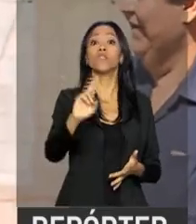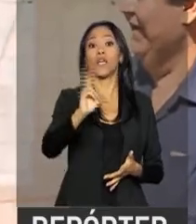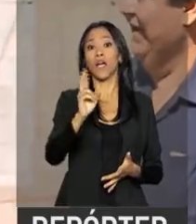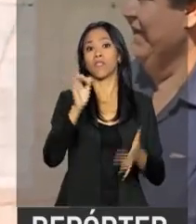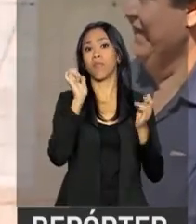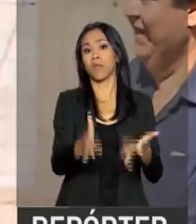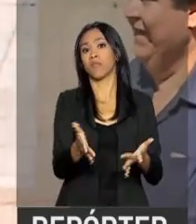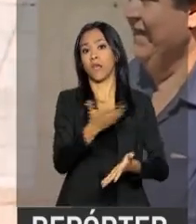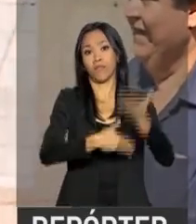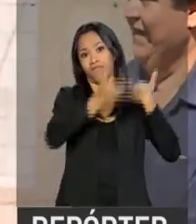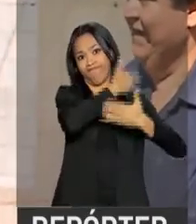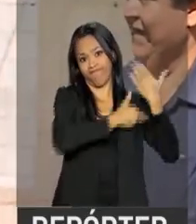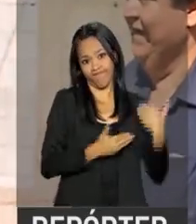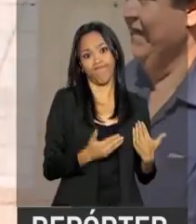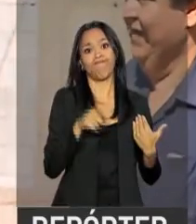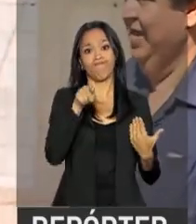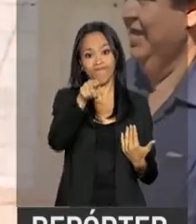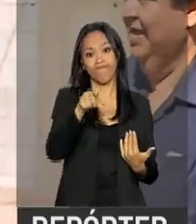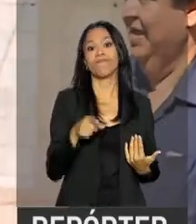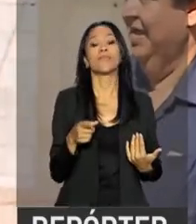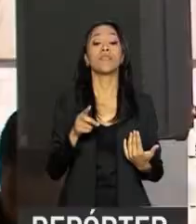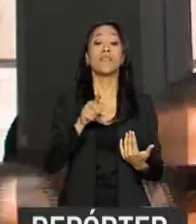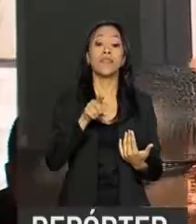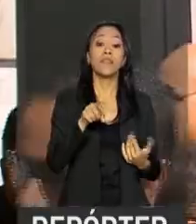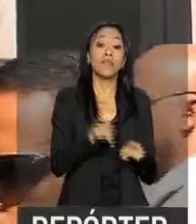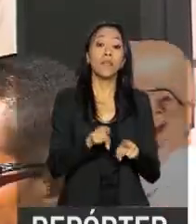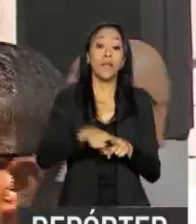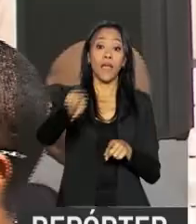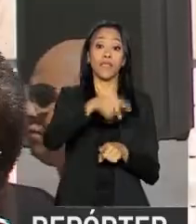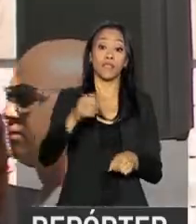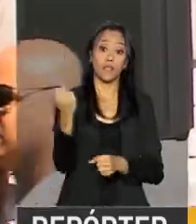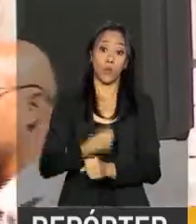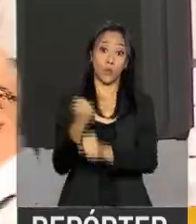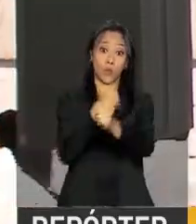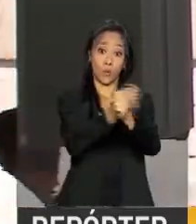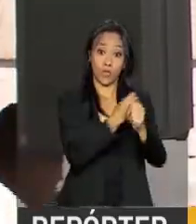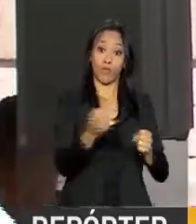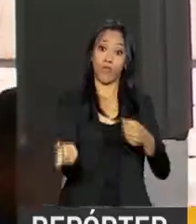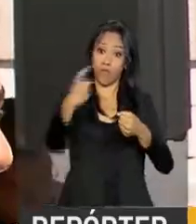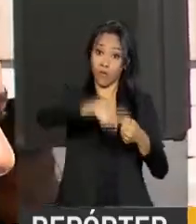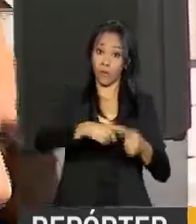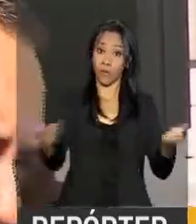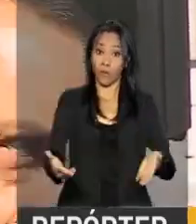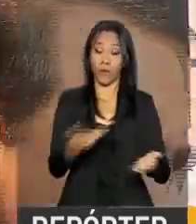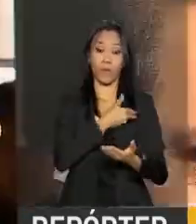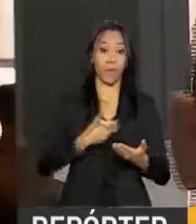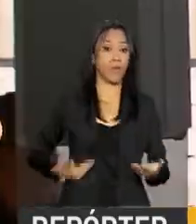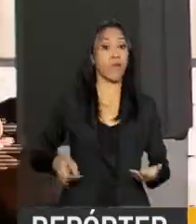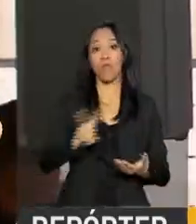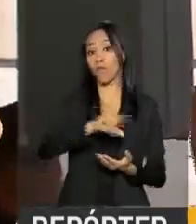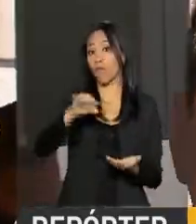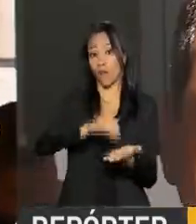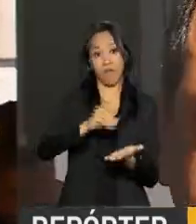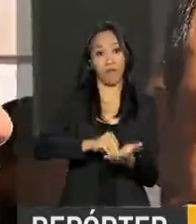inúteis estavam perdendo inclusive valor as obras estão aceleradas foram retomadas pelo nosso governo não faltará recursos